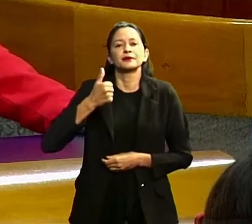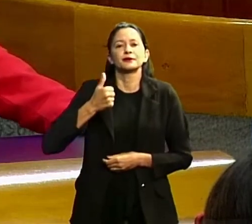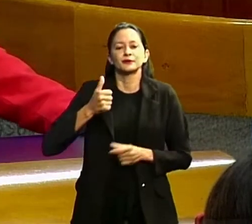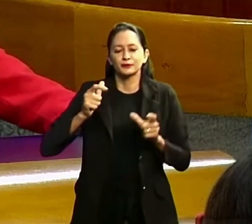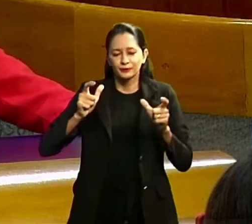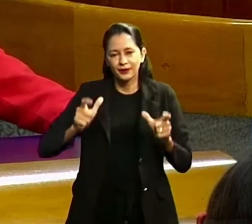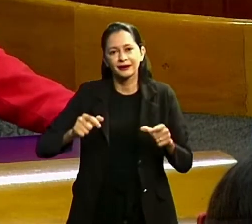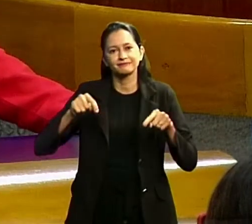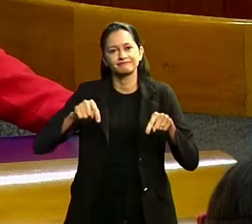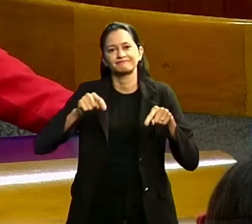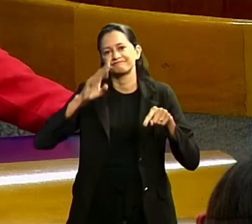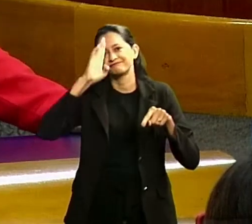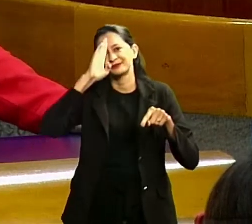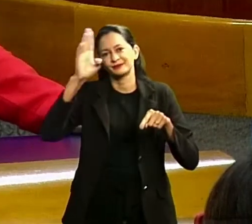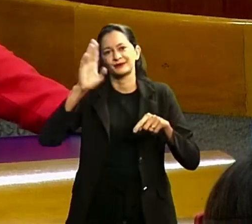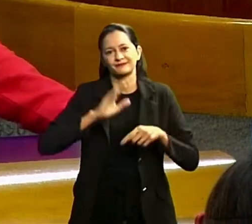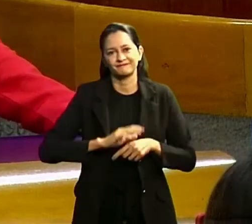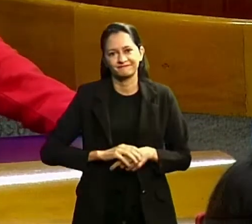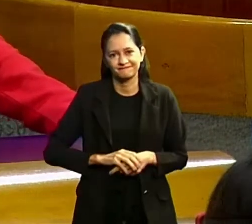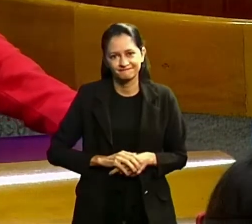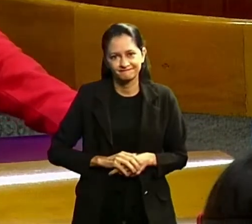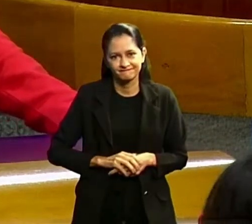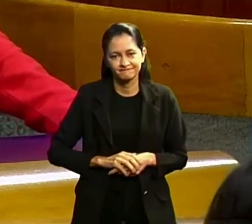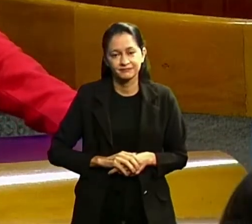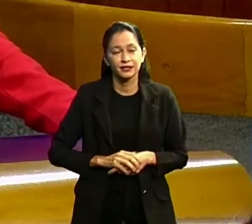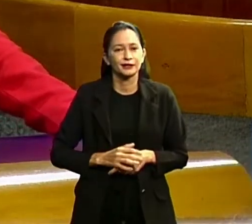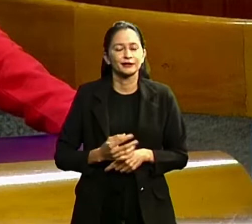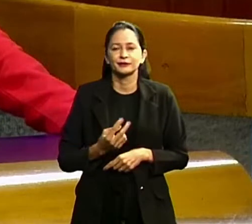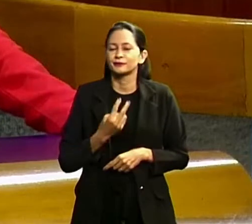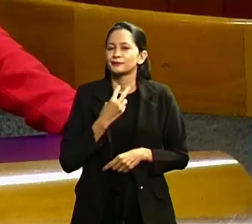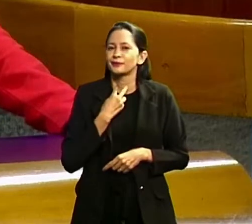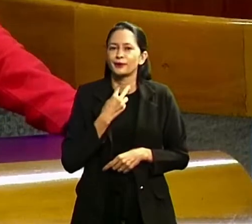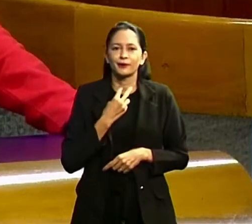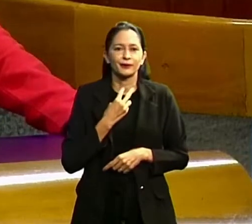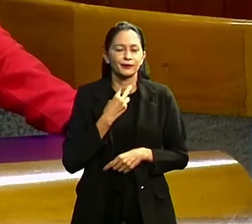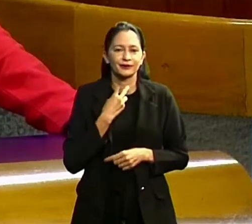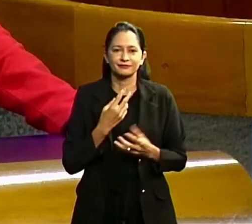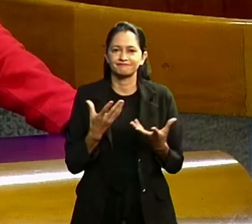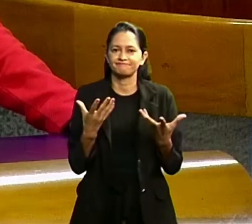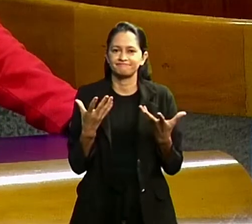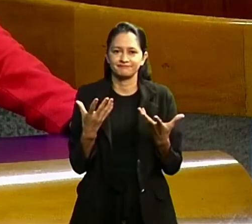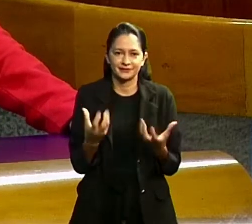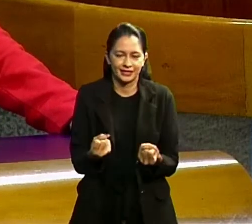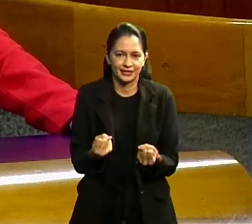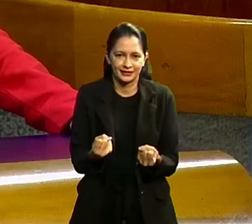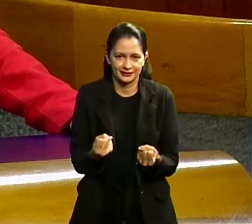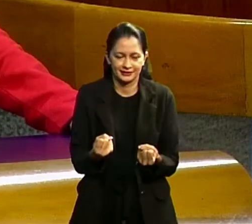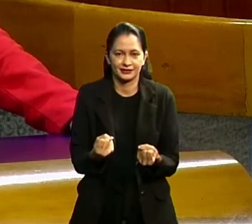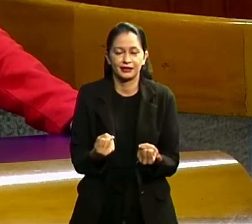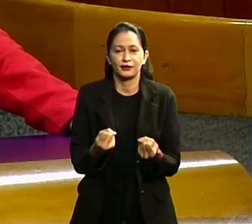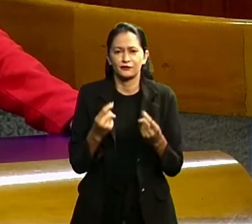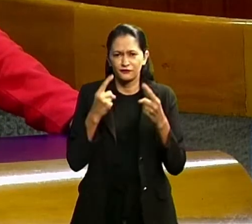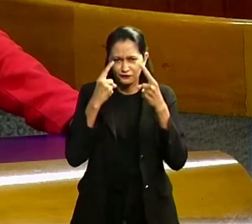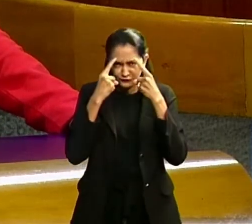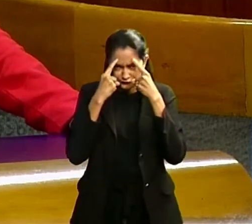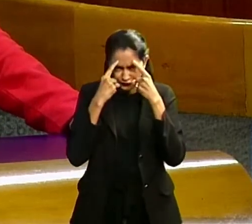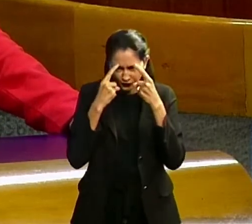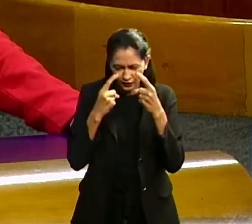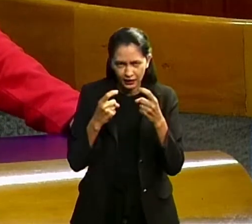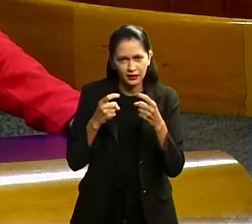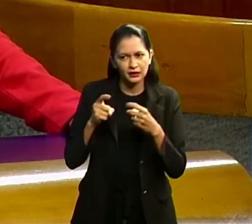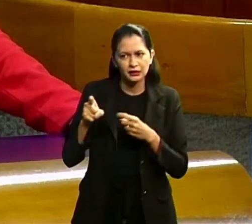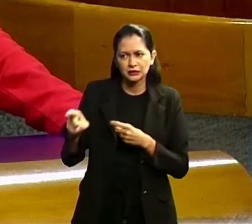da casa de leis. Nós não podemos permitir que esta